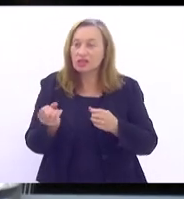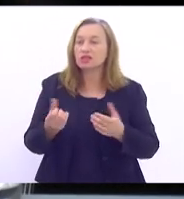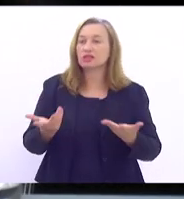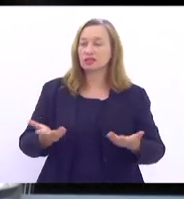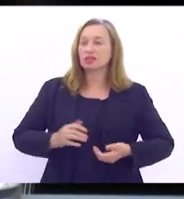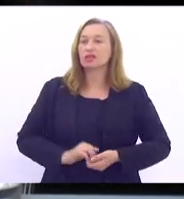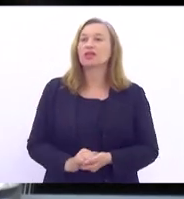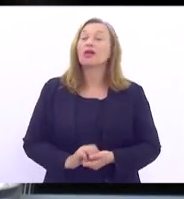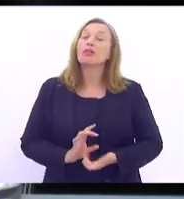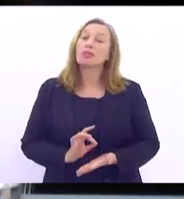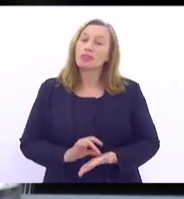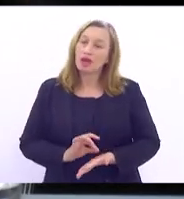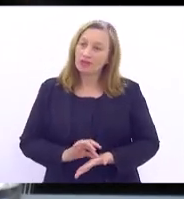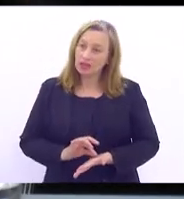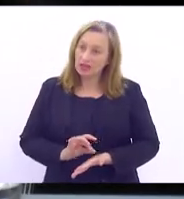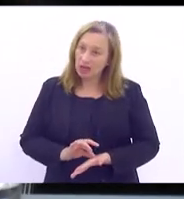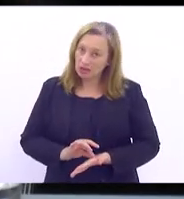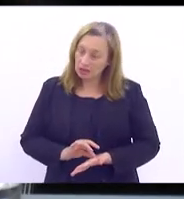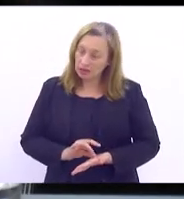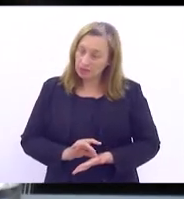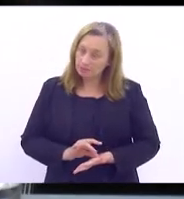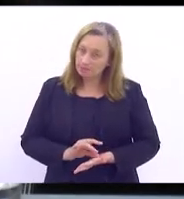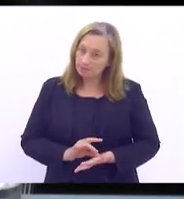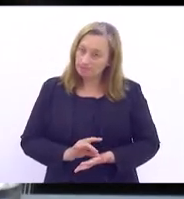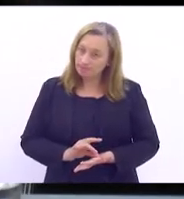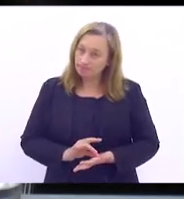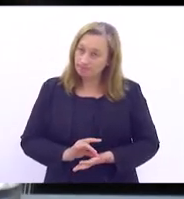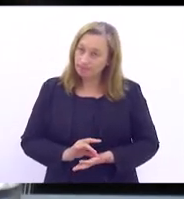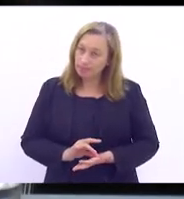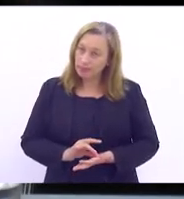Na verdade, já está alterado. Na verdade,